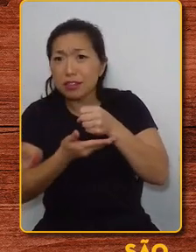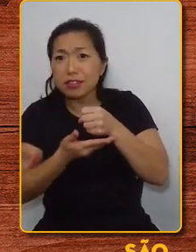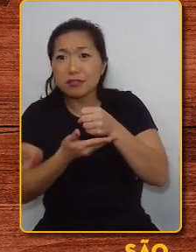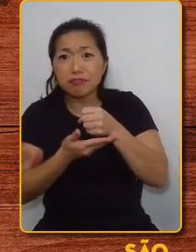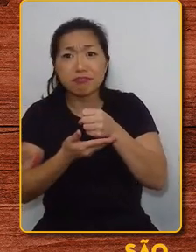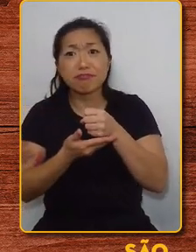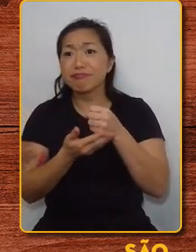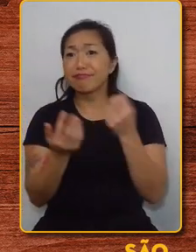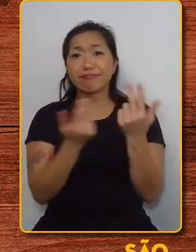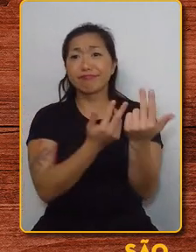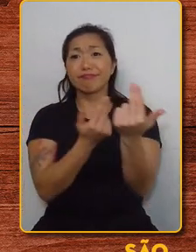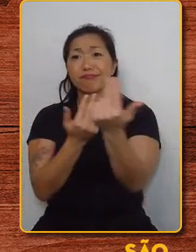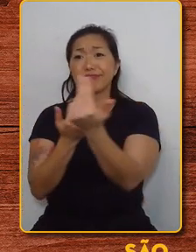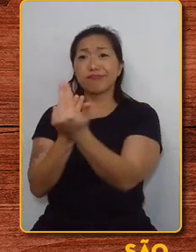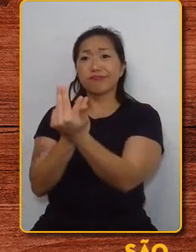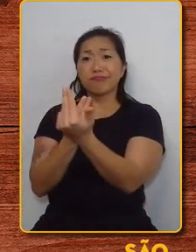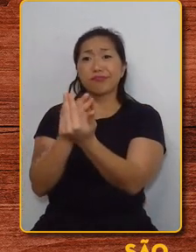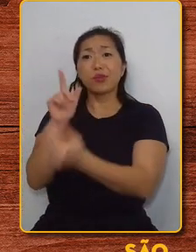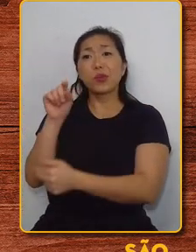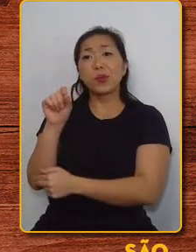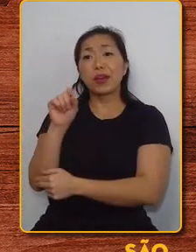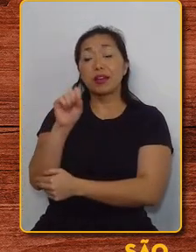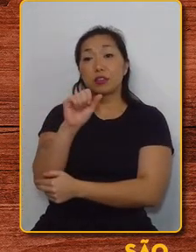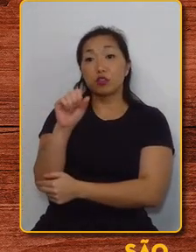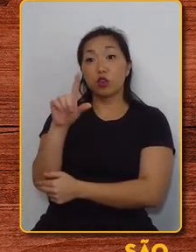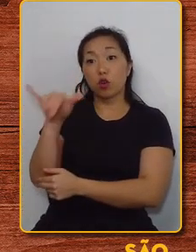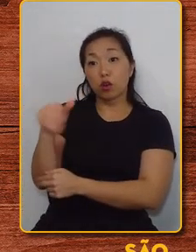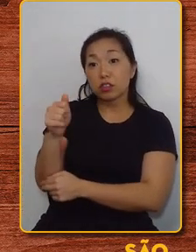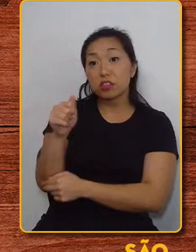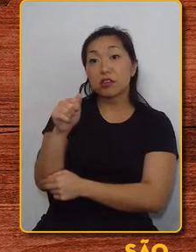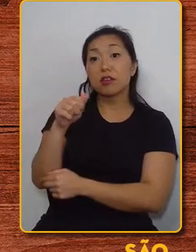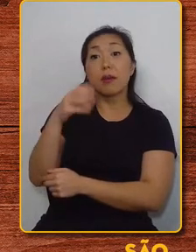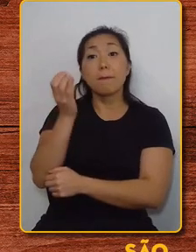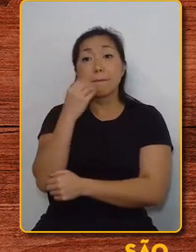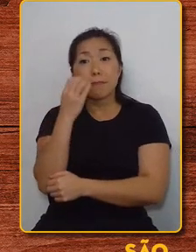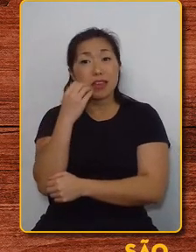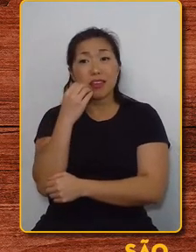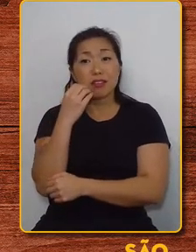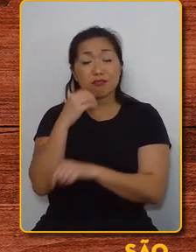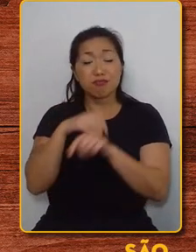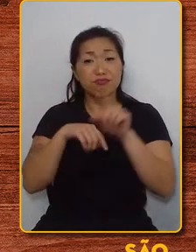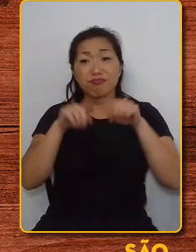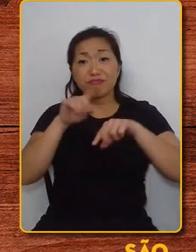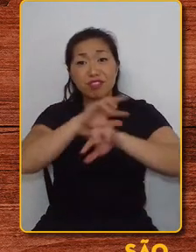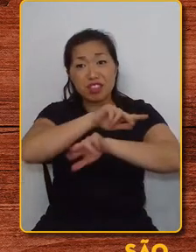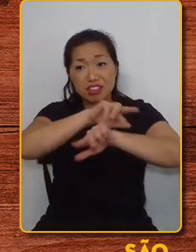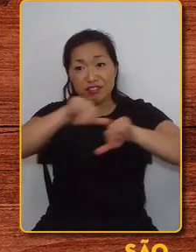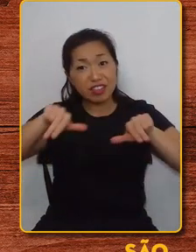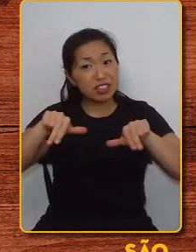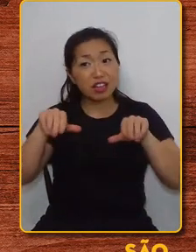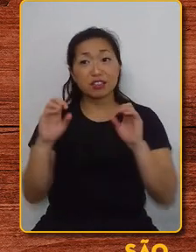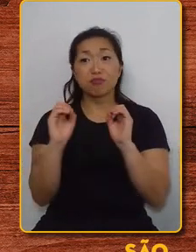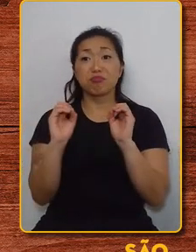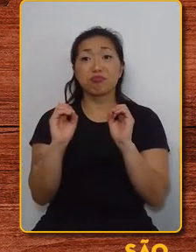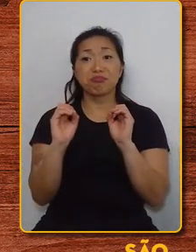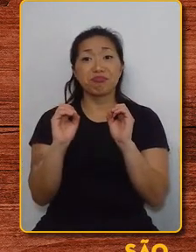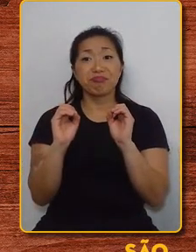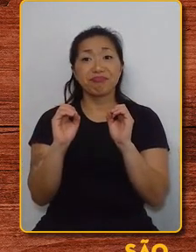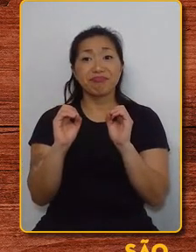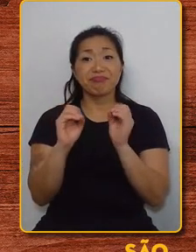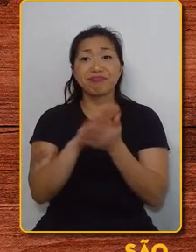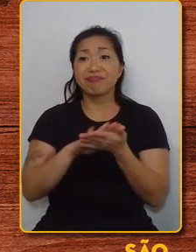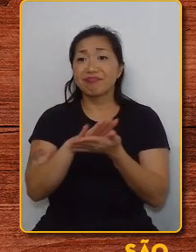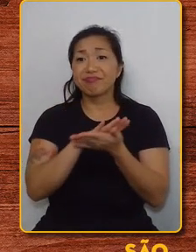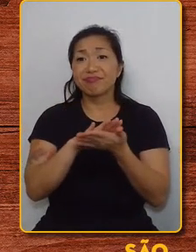alimentos, né? A soja, o milho, né? Então não tem diversidade nenhuma, além desses aditivos todos que você coloca, né? Então